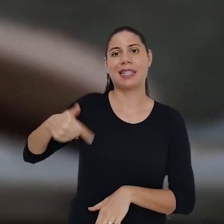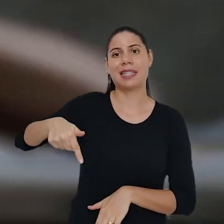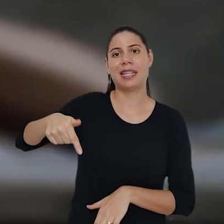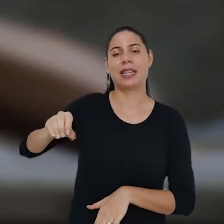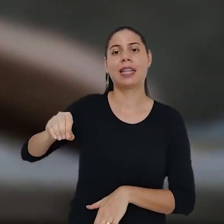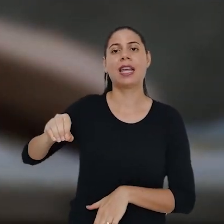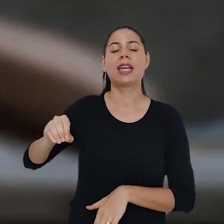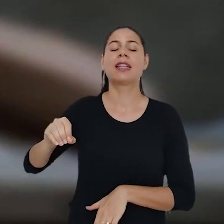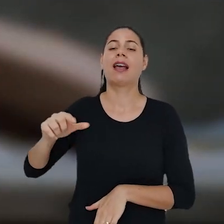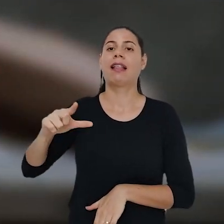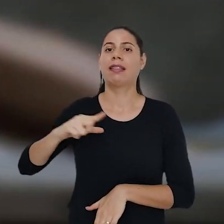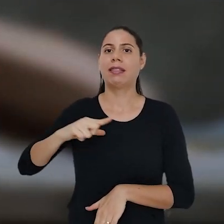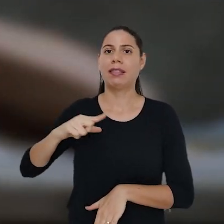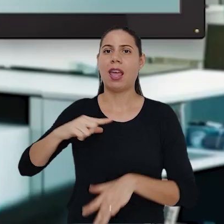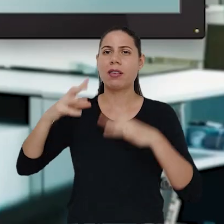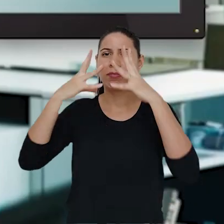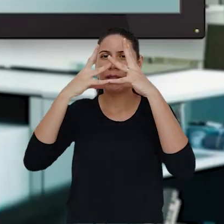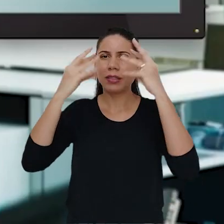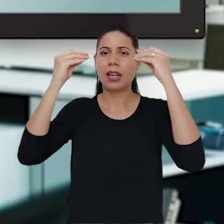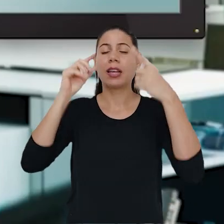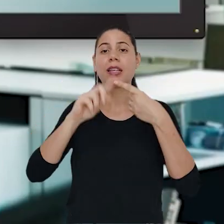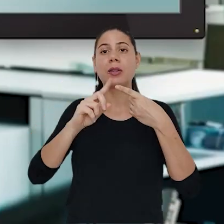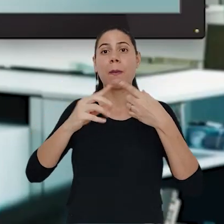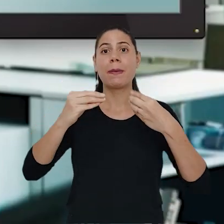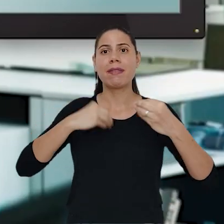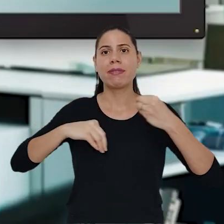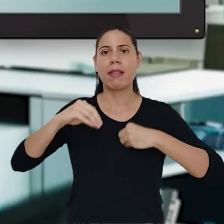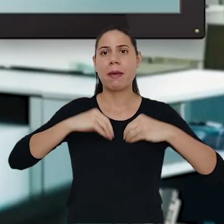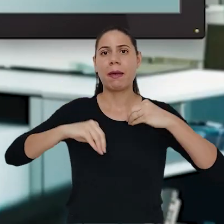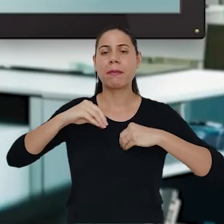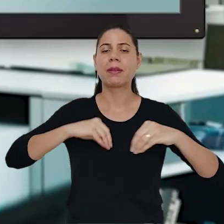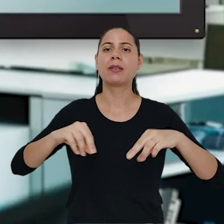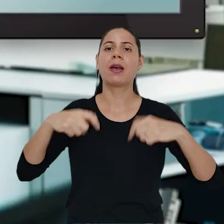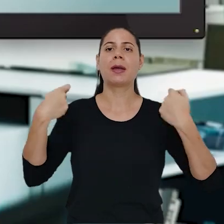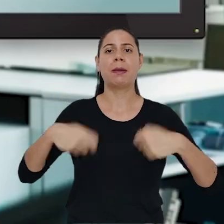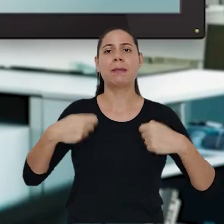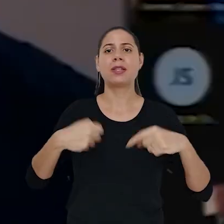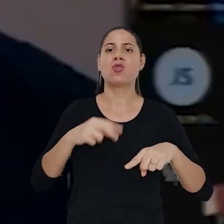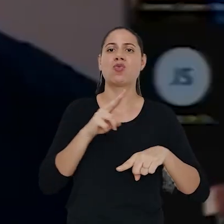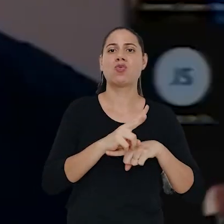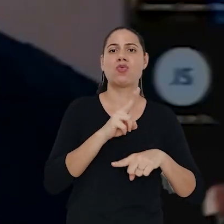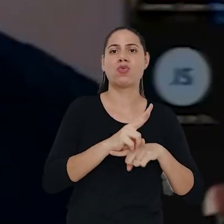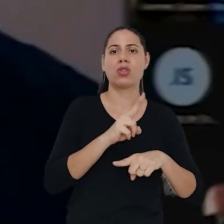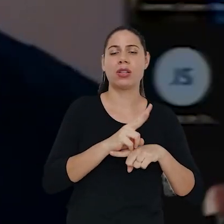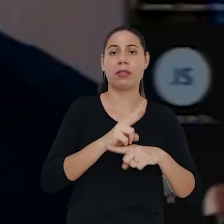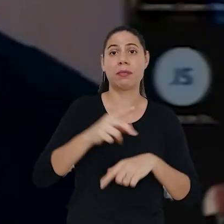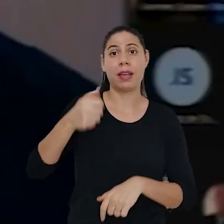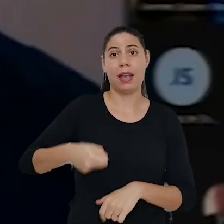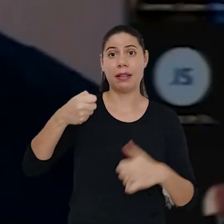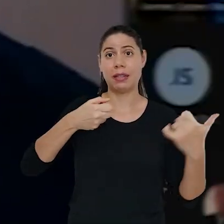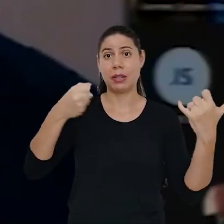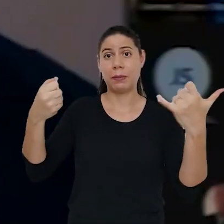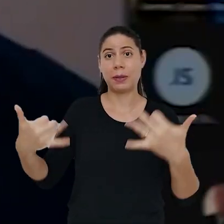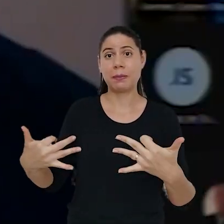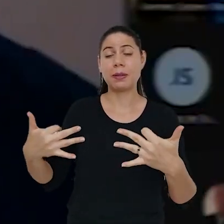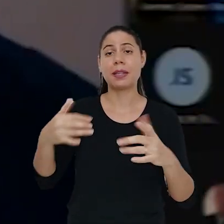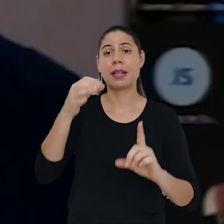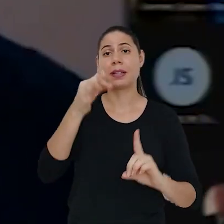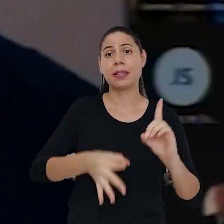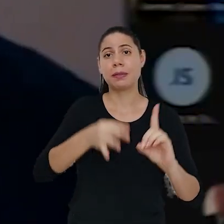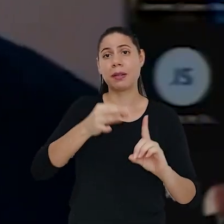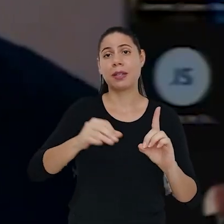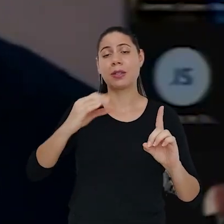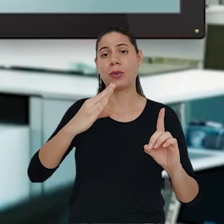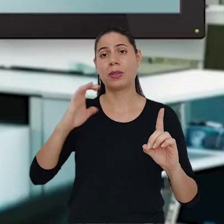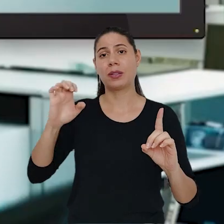Alzheimer com episódios depressivos e que depende exclusivamente dos cuidados dele. Pela decisão relatada pelo desembargador federal